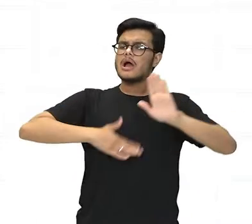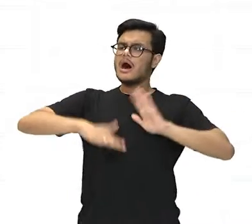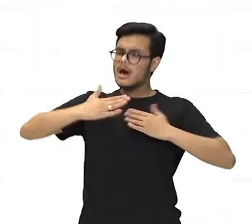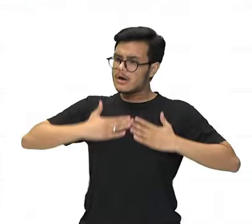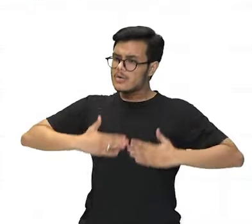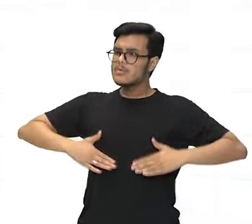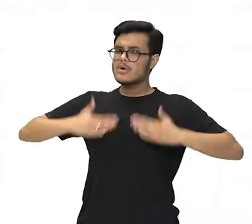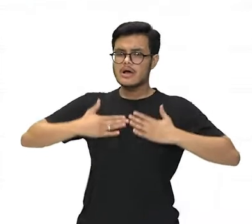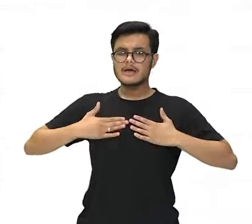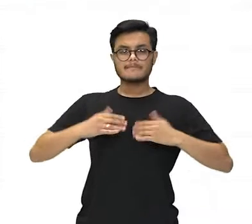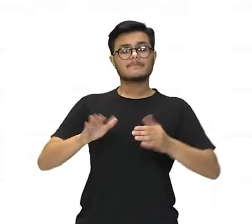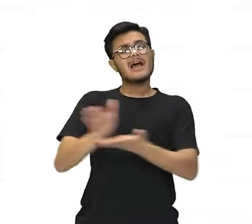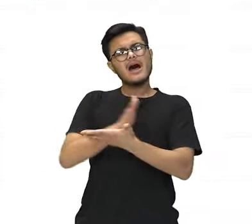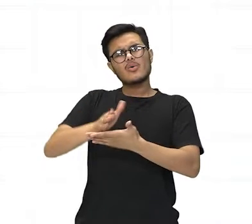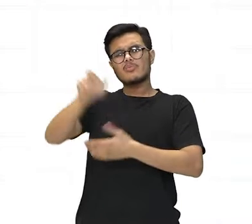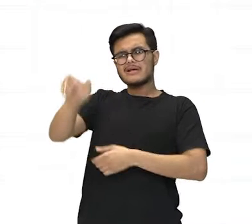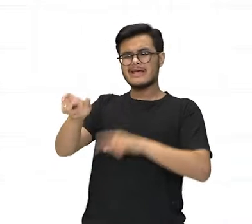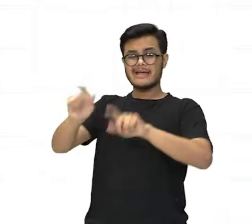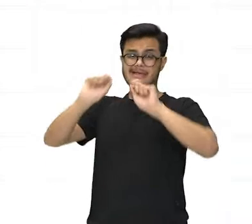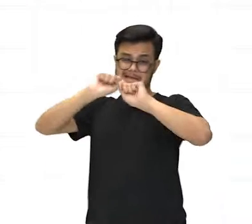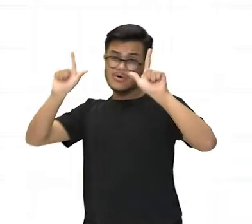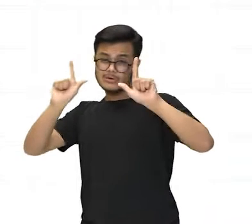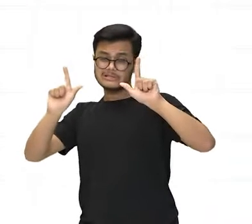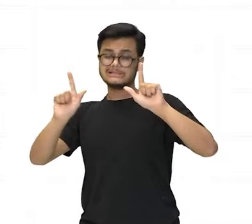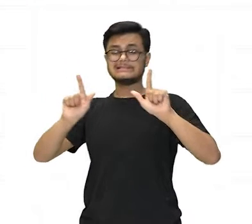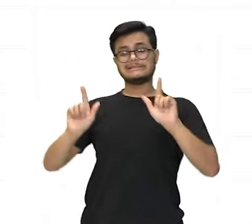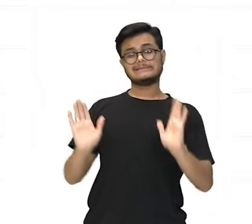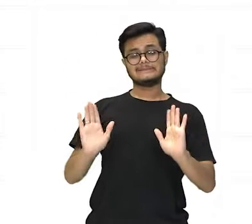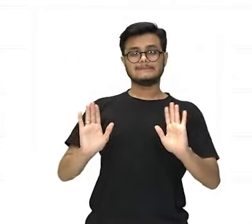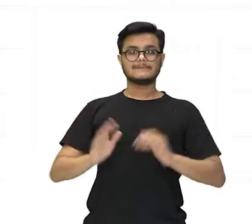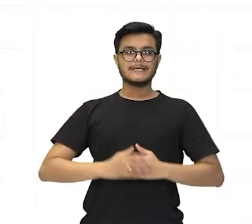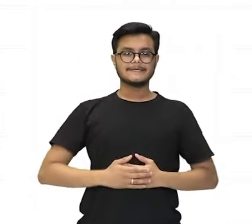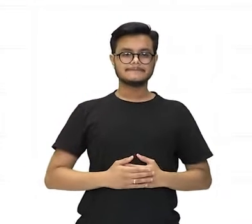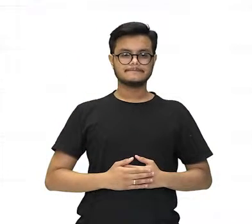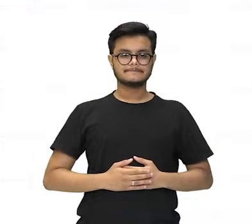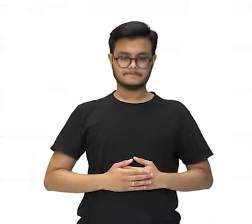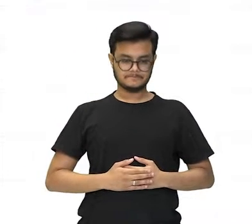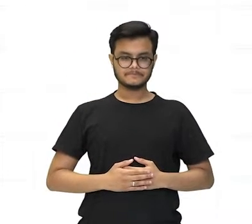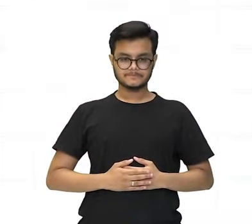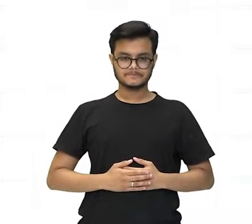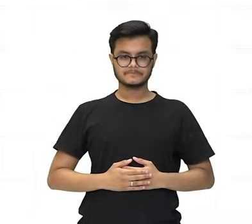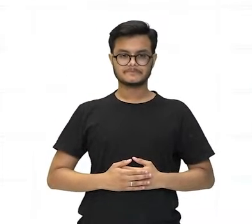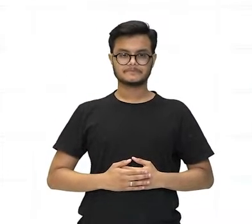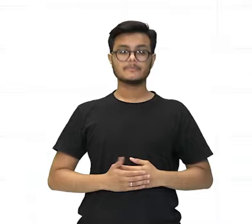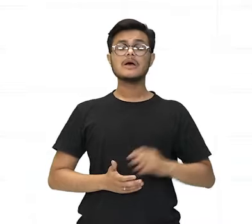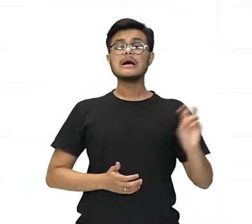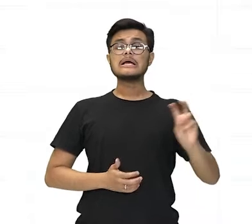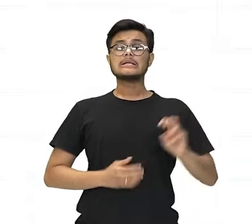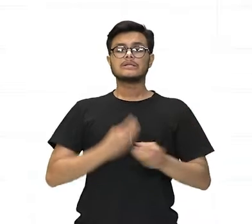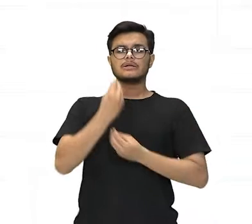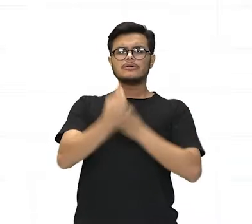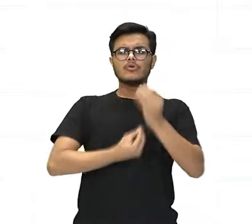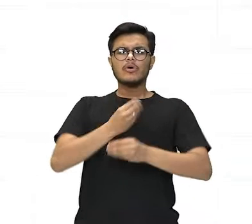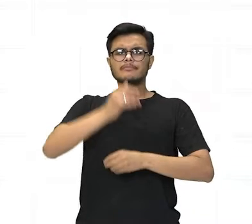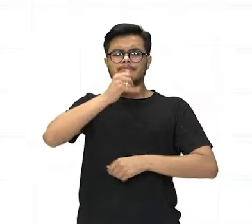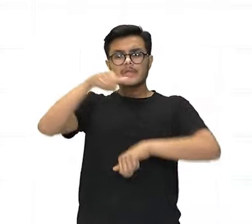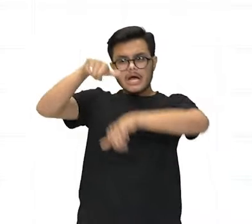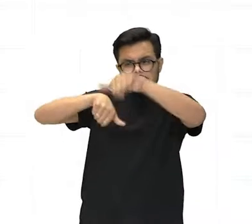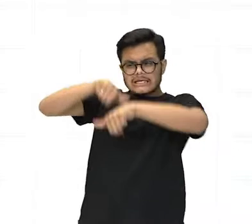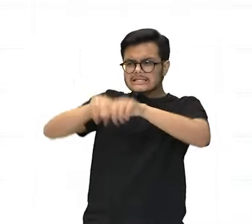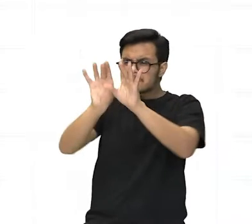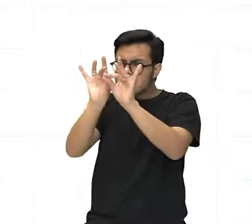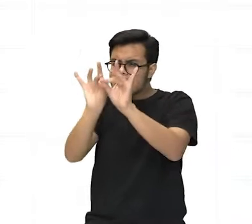estiverem acordadas também, tá bom? E o nosso próximo passo é verificar a situação das vítimas, ver